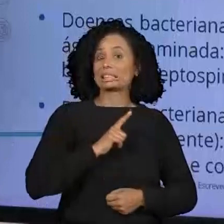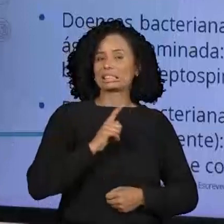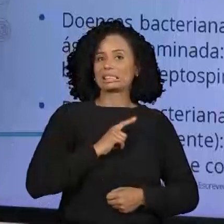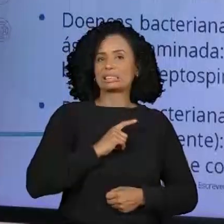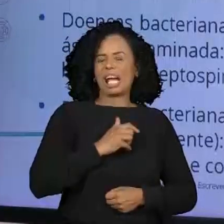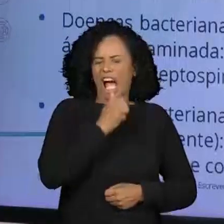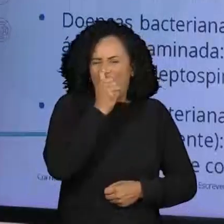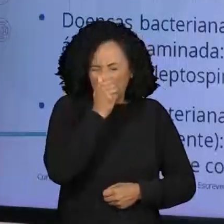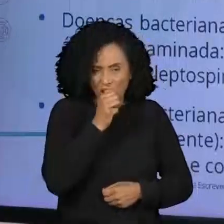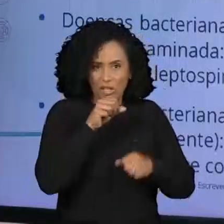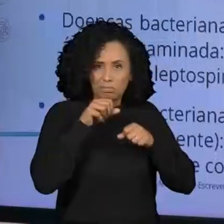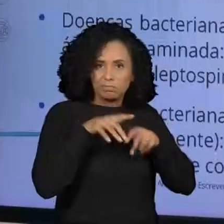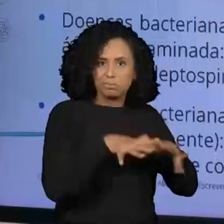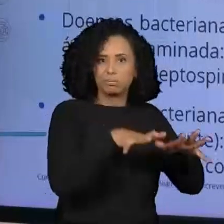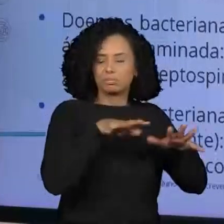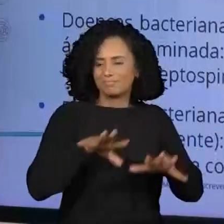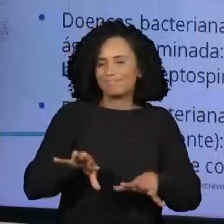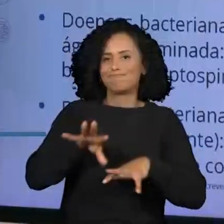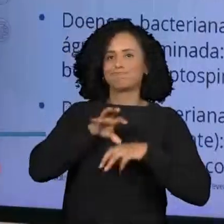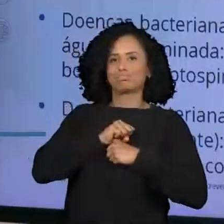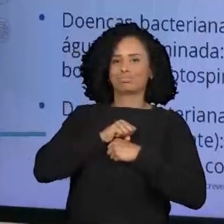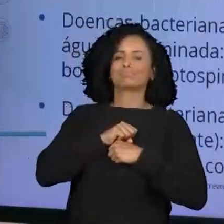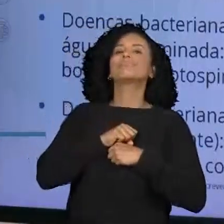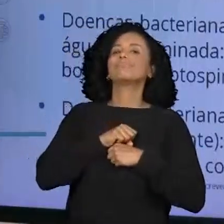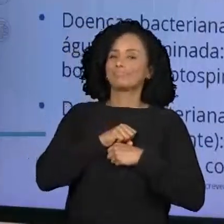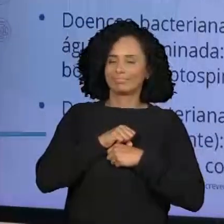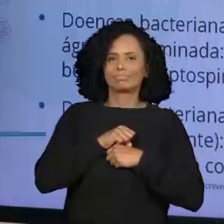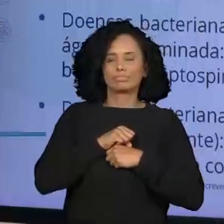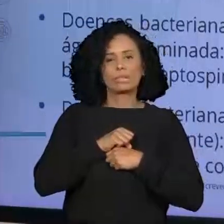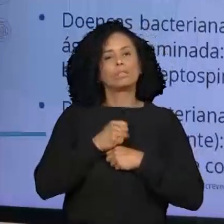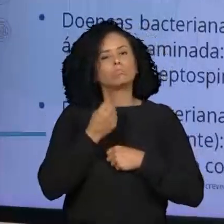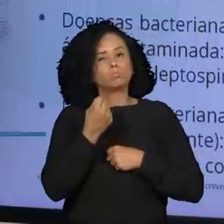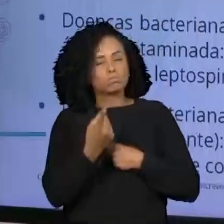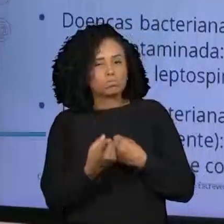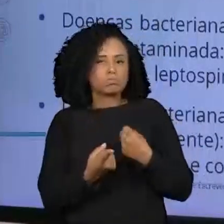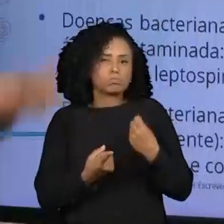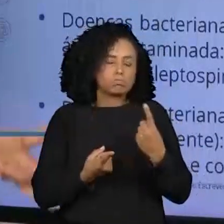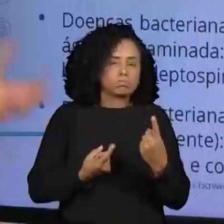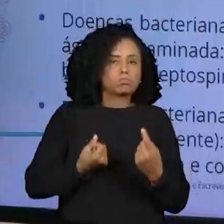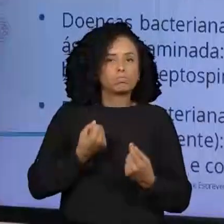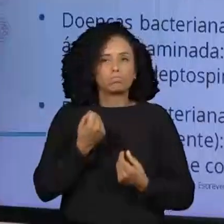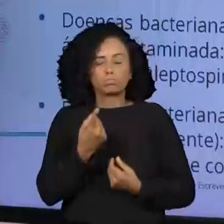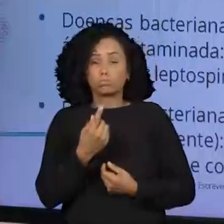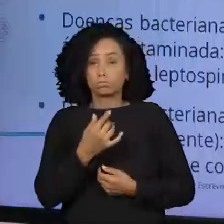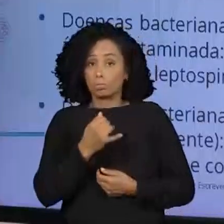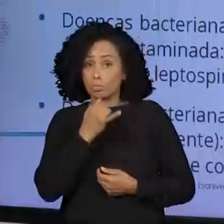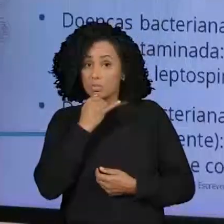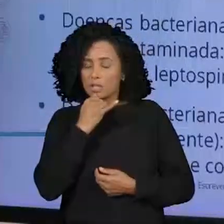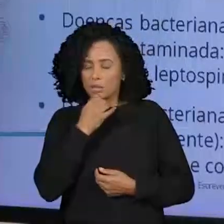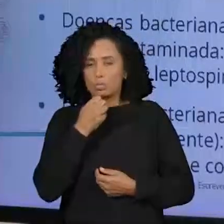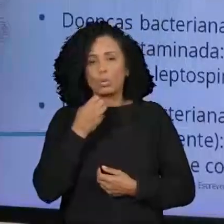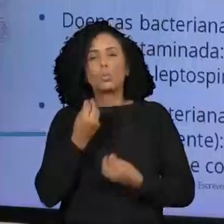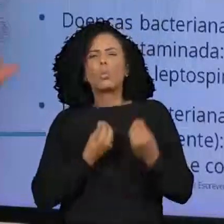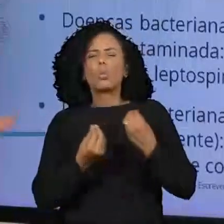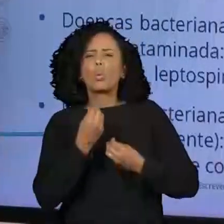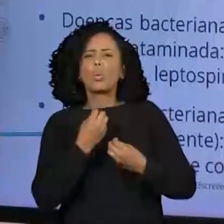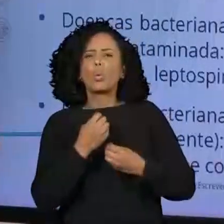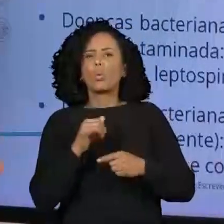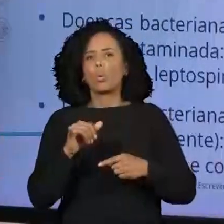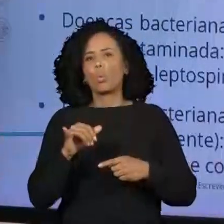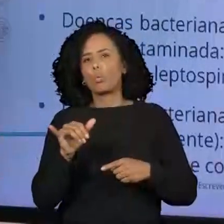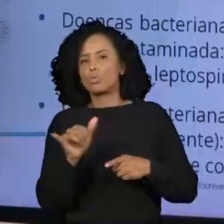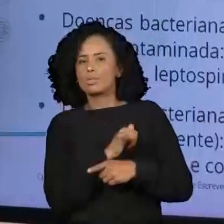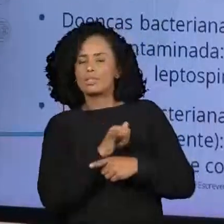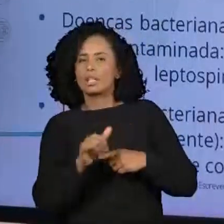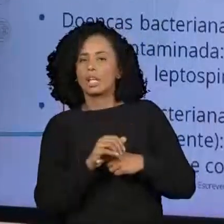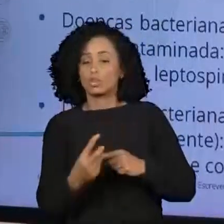também são transmitidas pelo ar. E aí as maneiras de se prevenir ou da leptospirose ou da pneumonia são